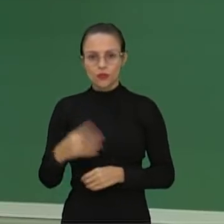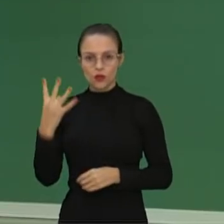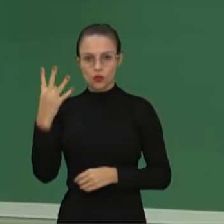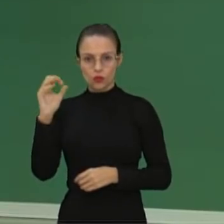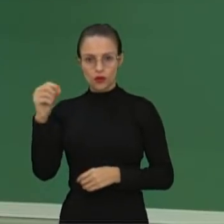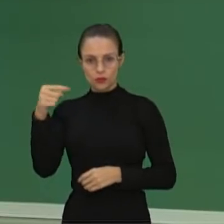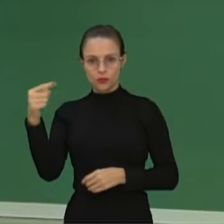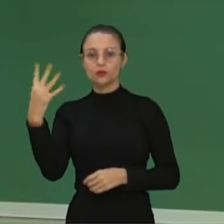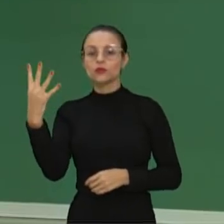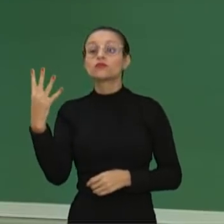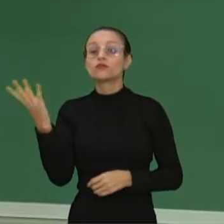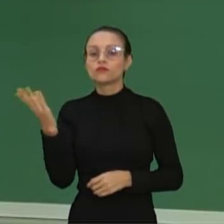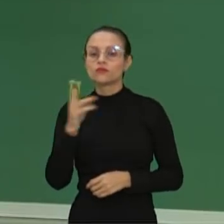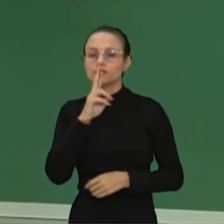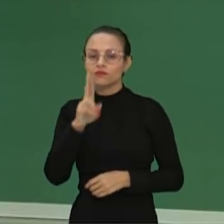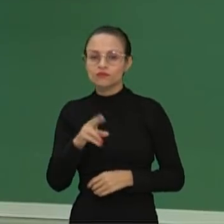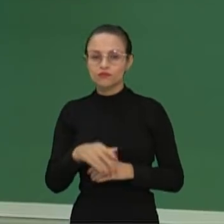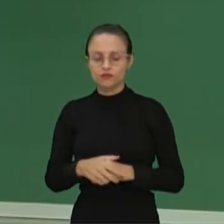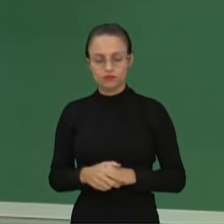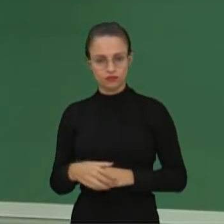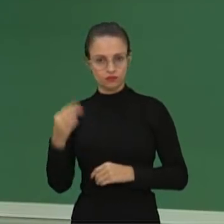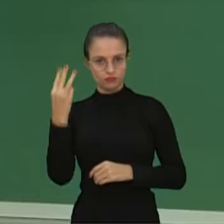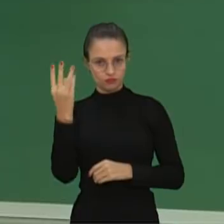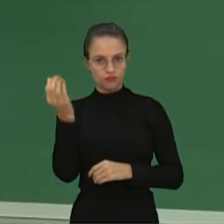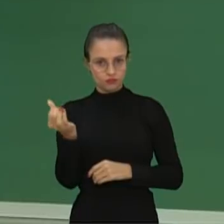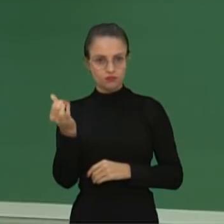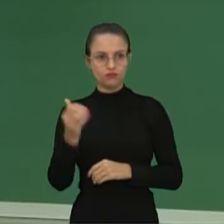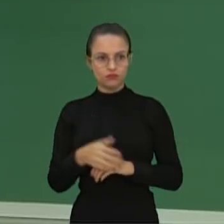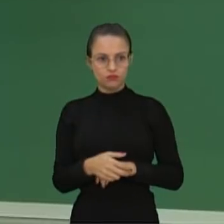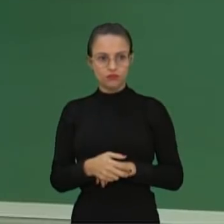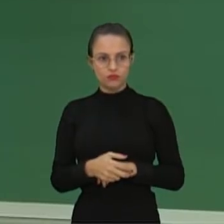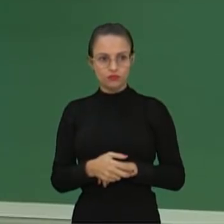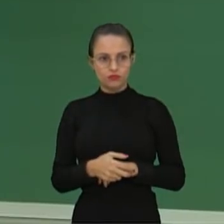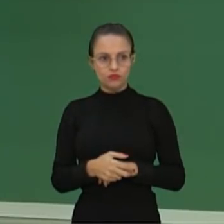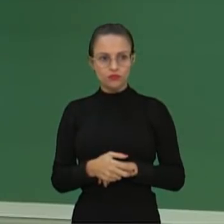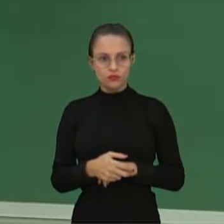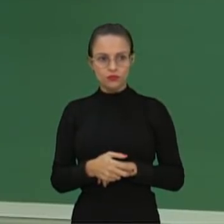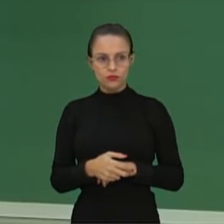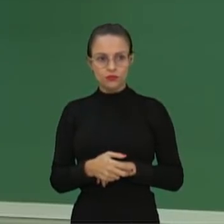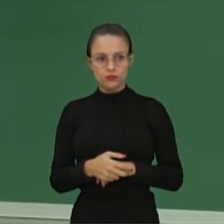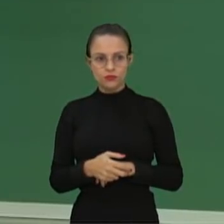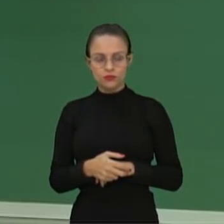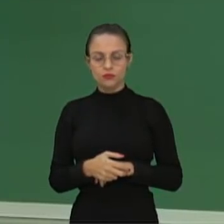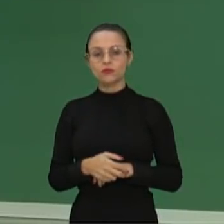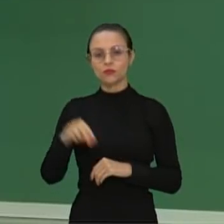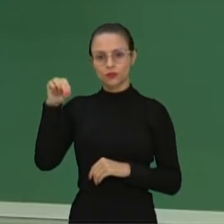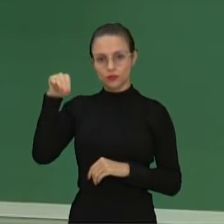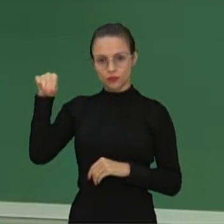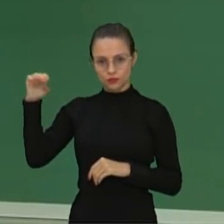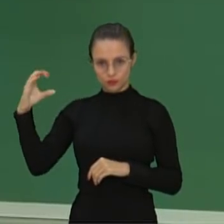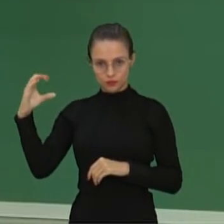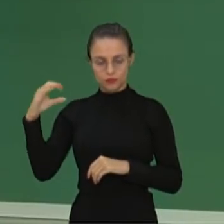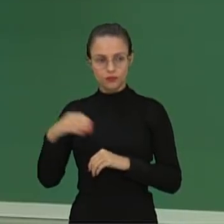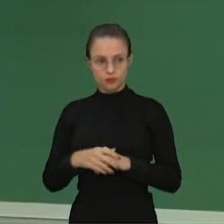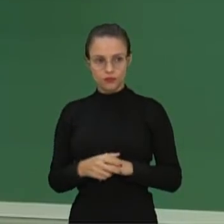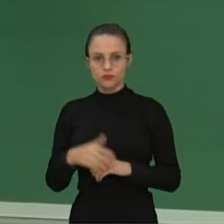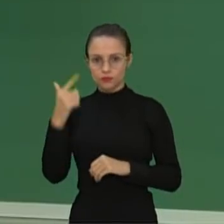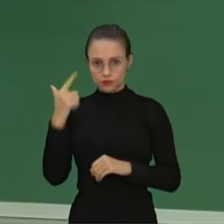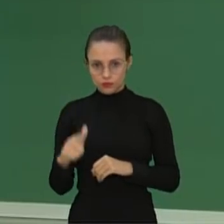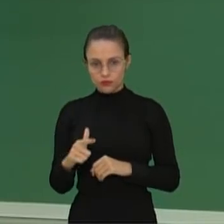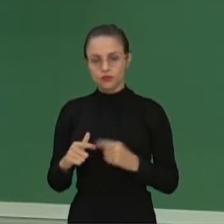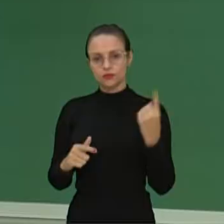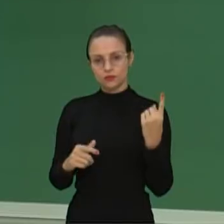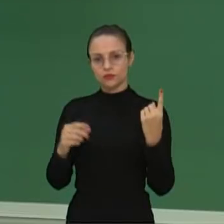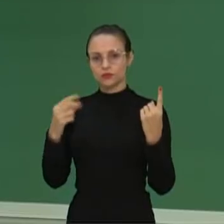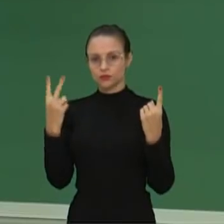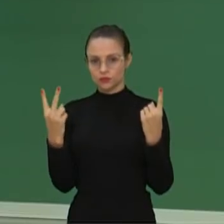menos 4 dá quanto? 36, né? Isso mesmo. E nós vamos tirar o mínimo múltiplo comum aqui, ó, novamente, entre